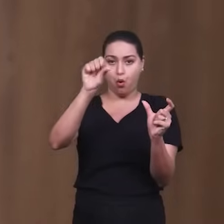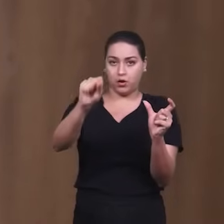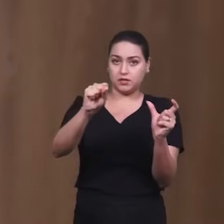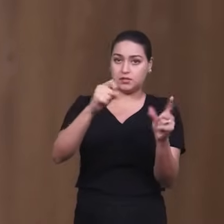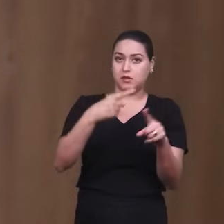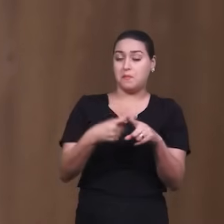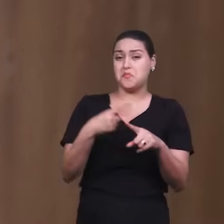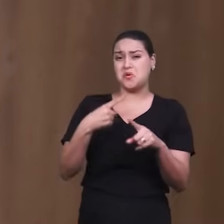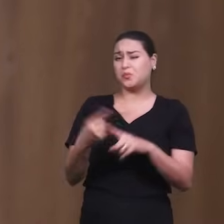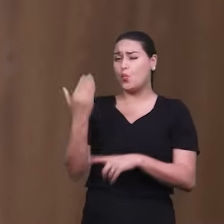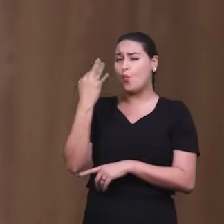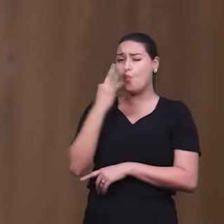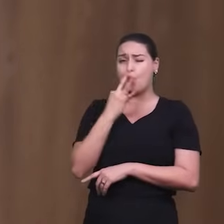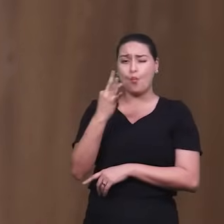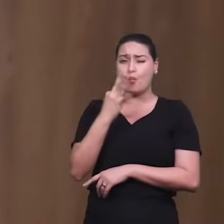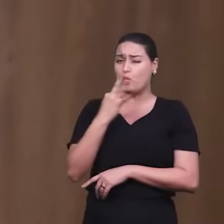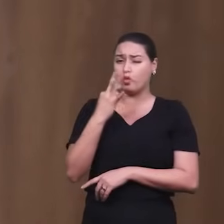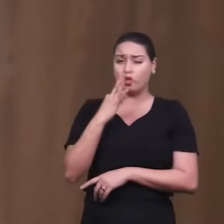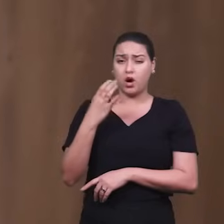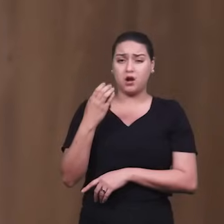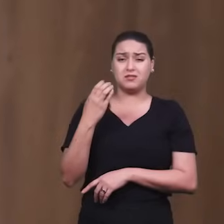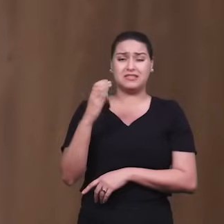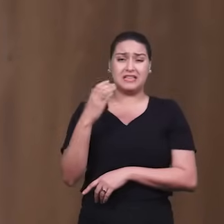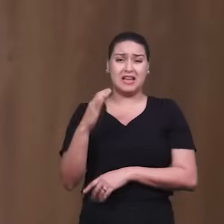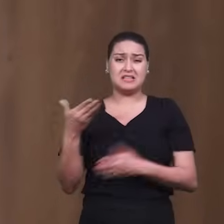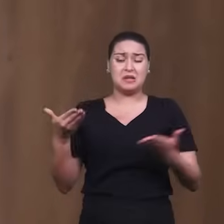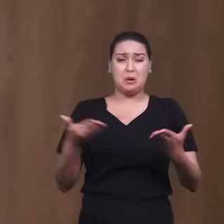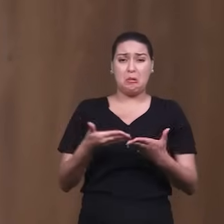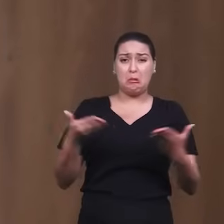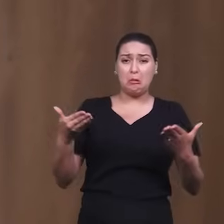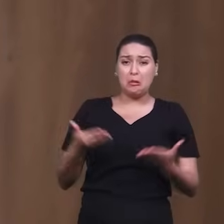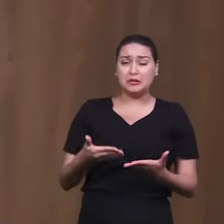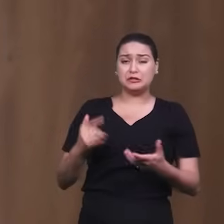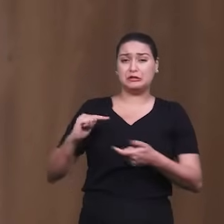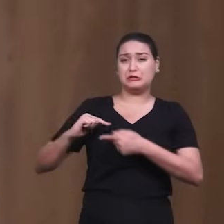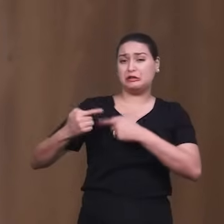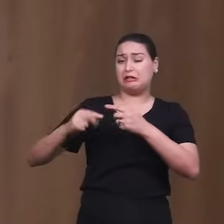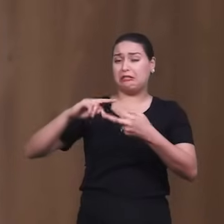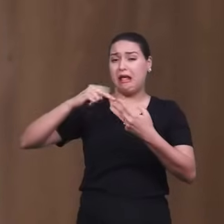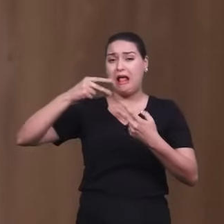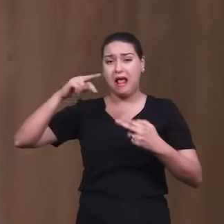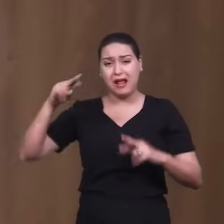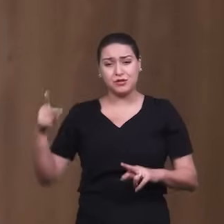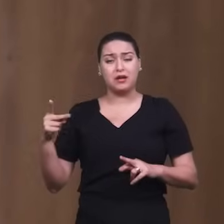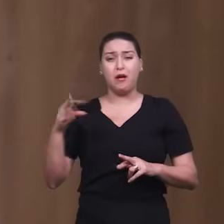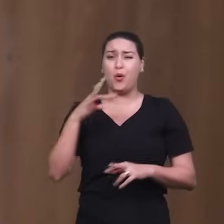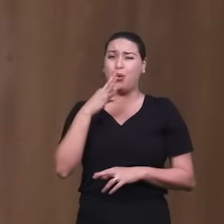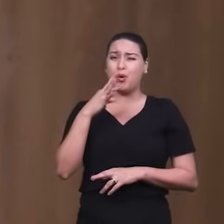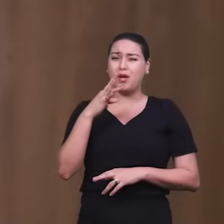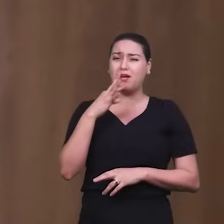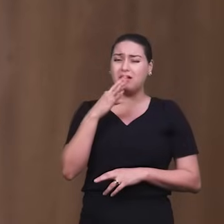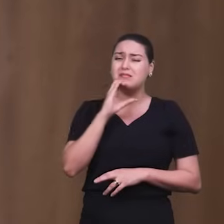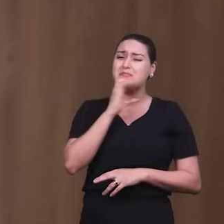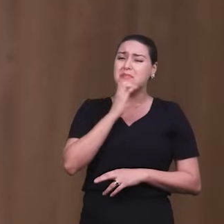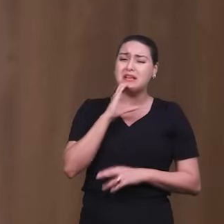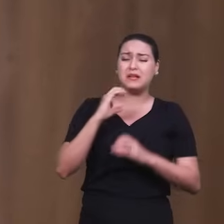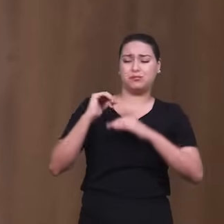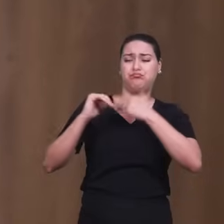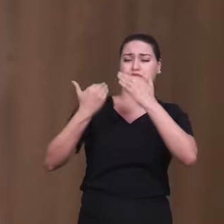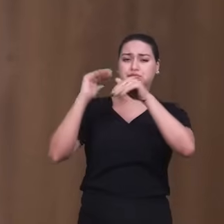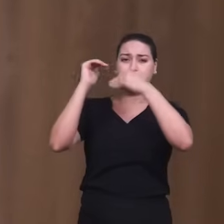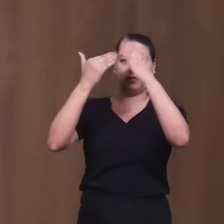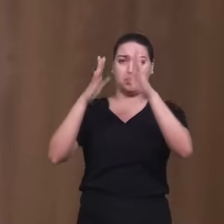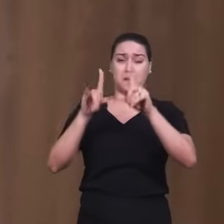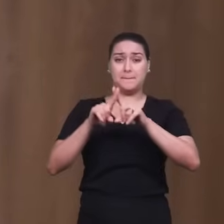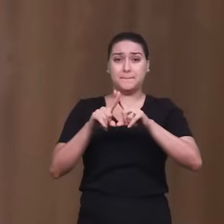Mendel ele não tinha, né, os conhecimentos que a ciência tem hoje, biologia molecular, da própria genética, mas